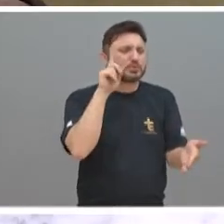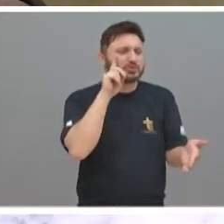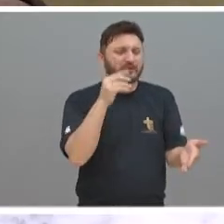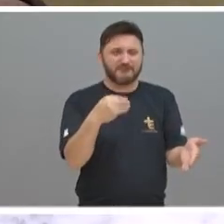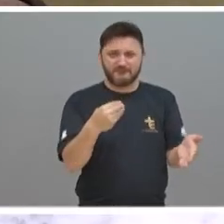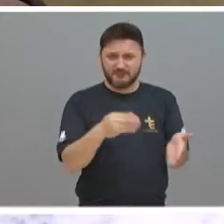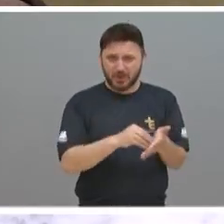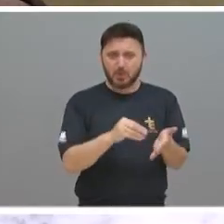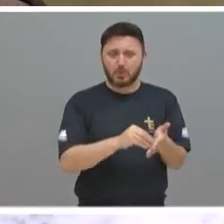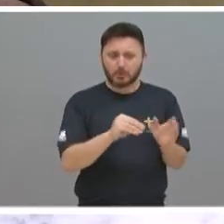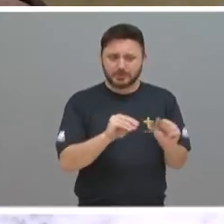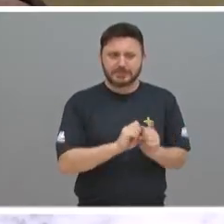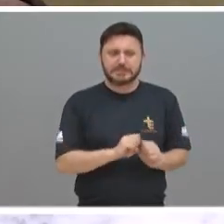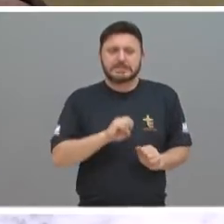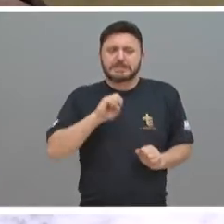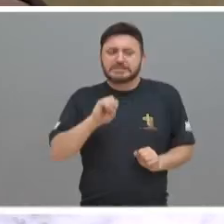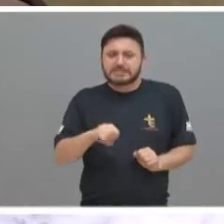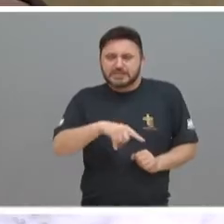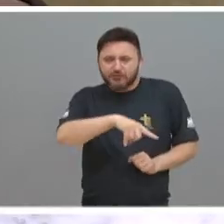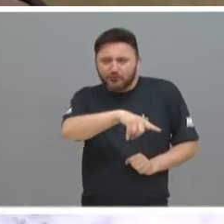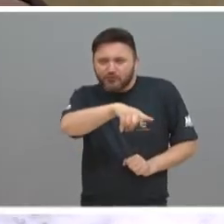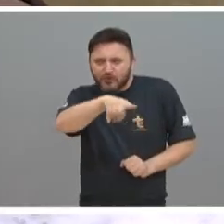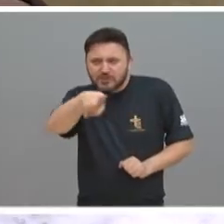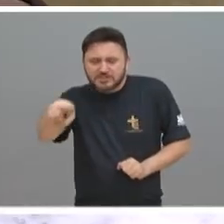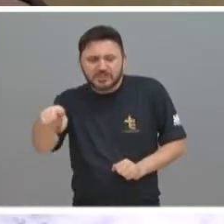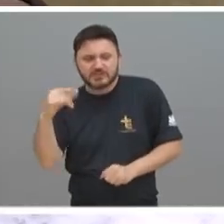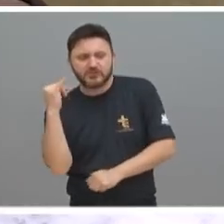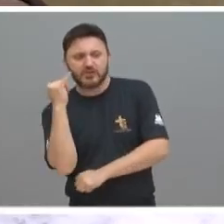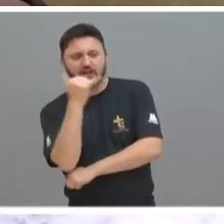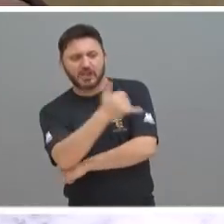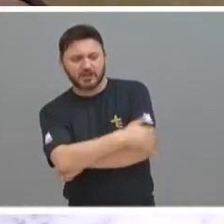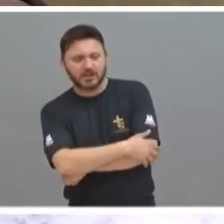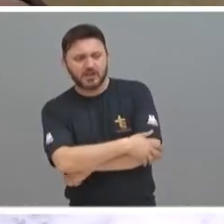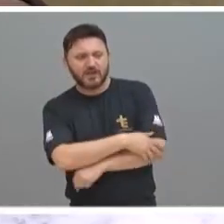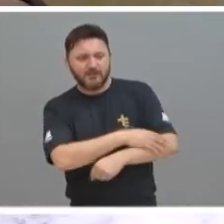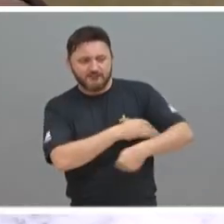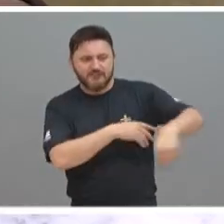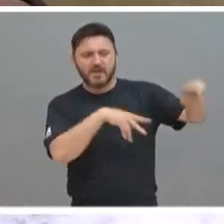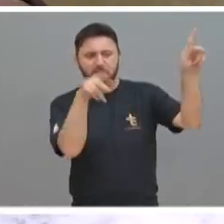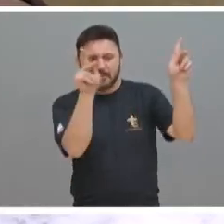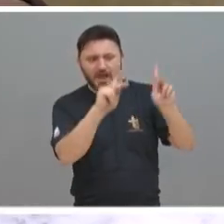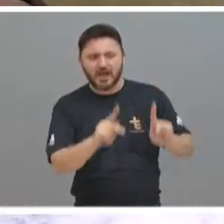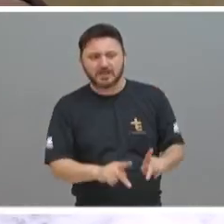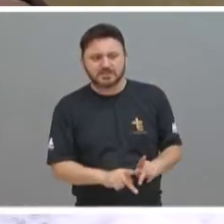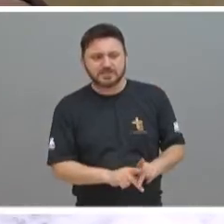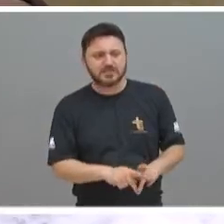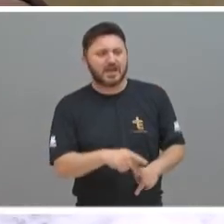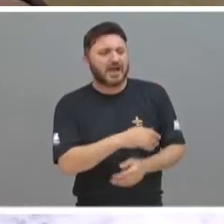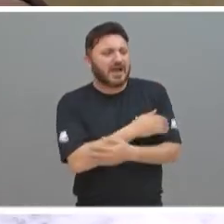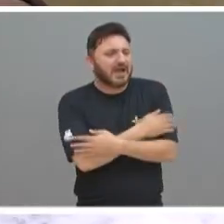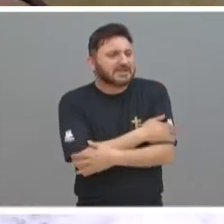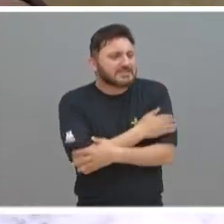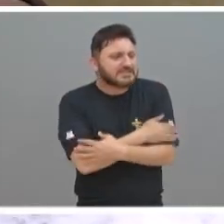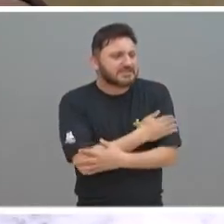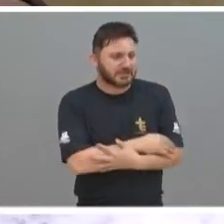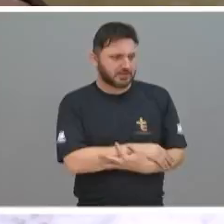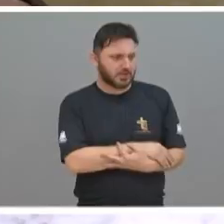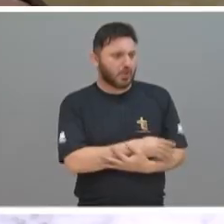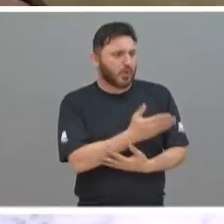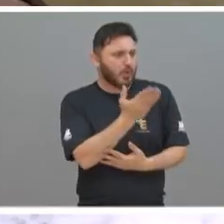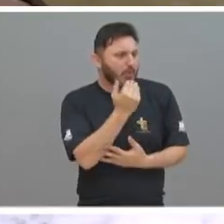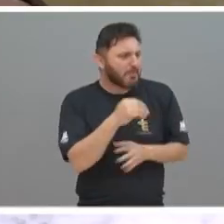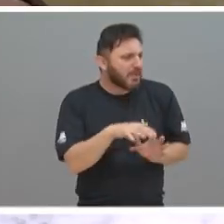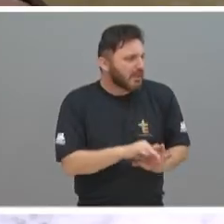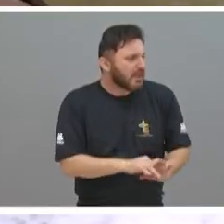Se então alguém de vós lhes disser, ide em paz, aquecei-vos e comei